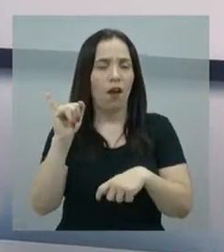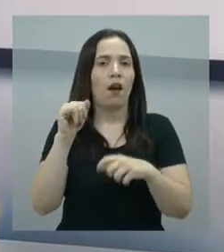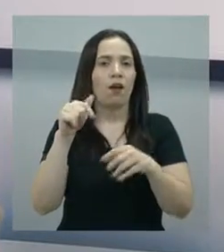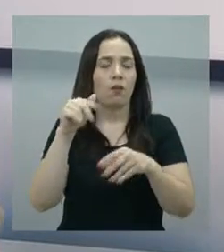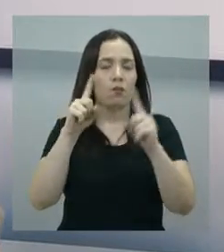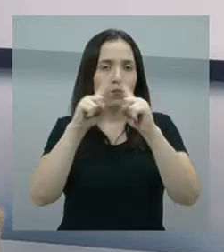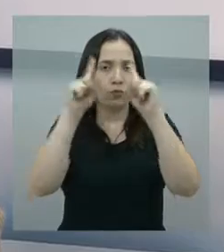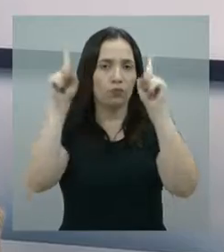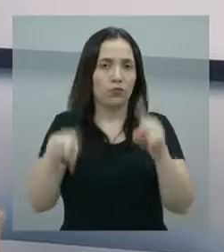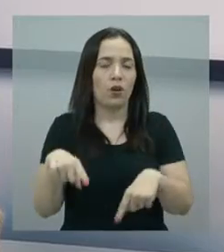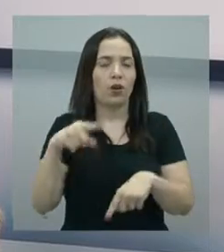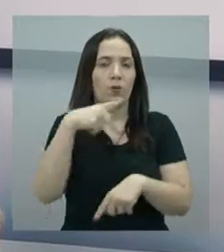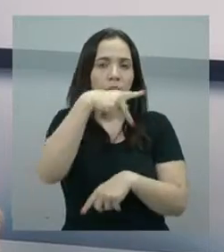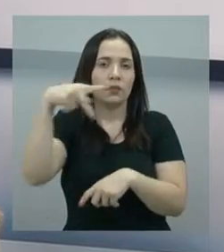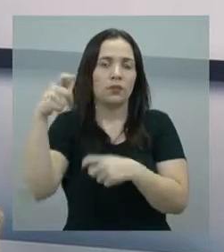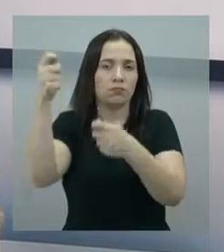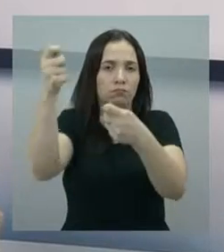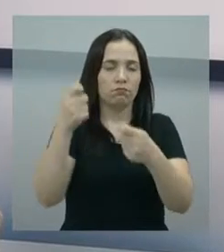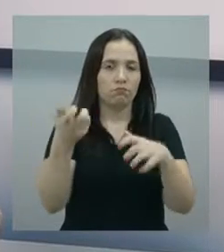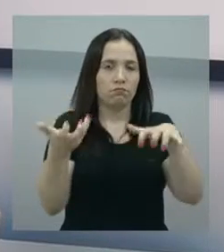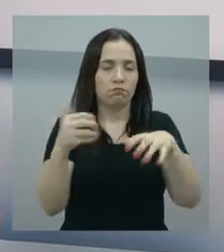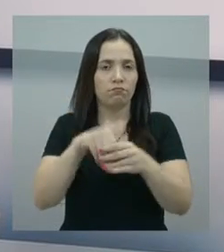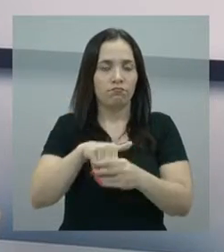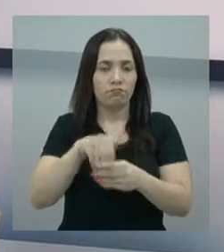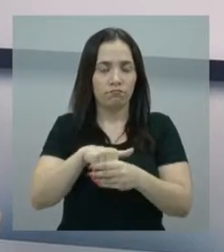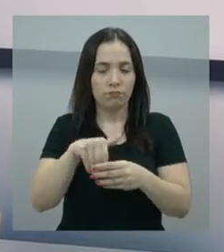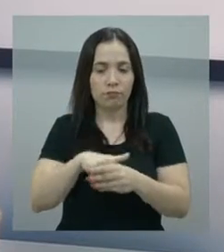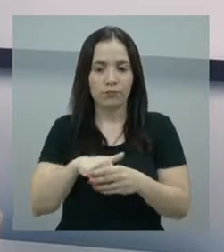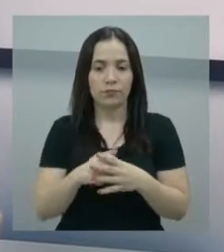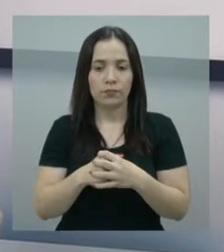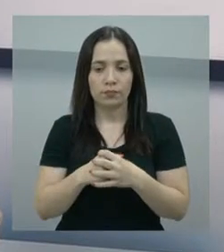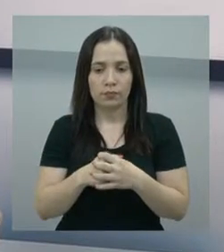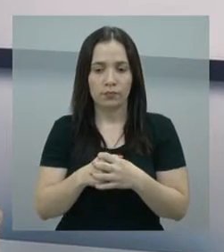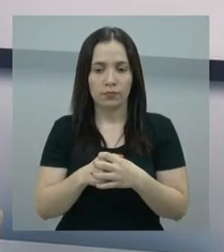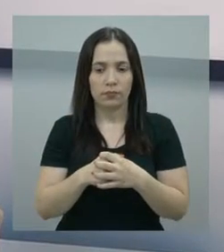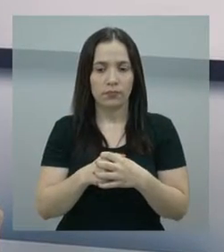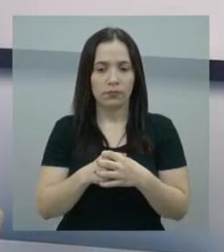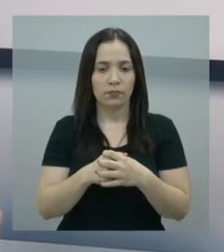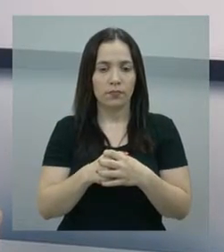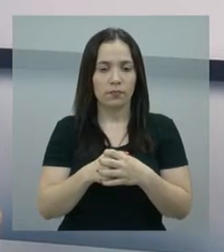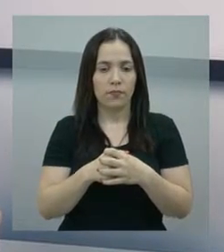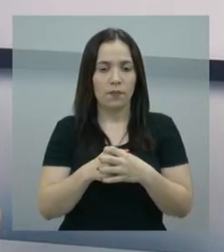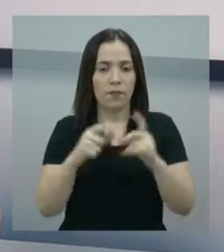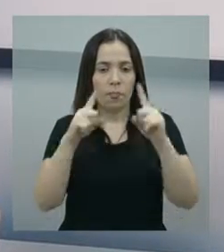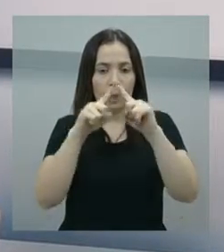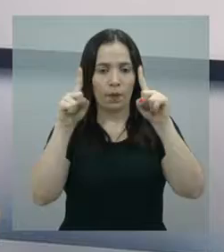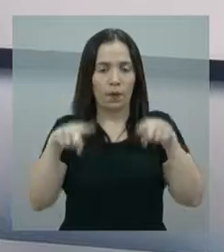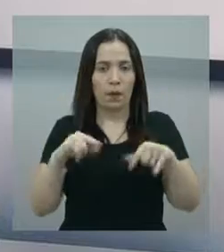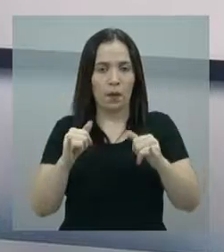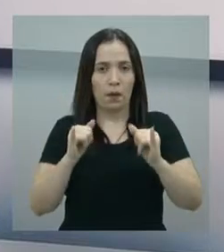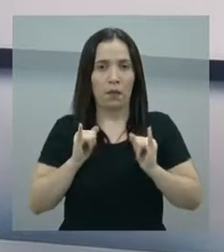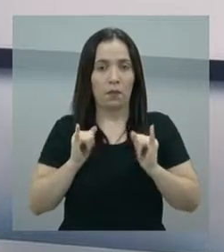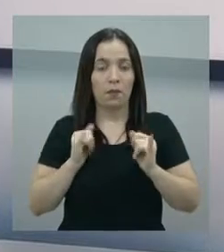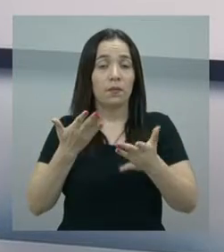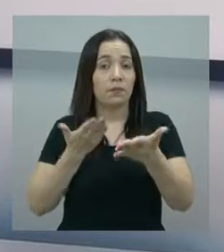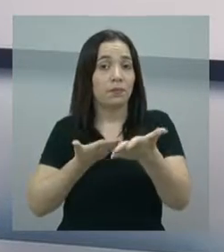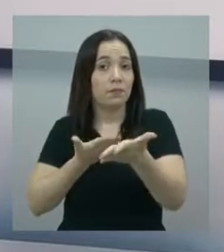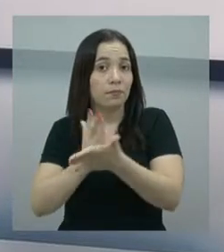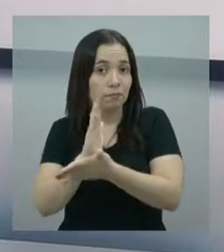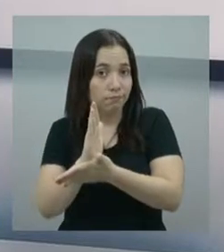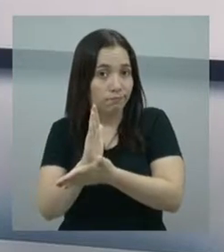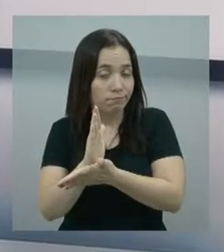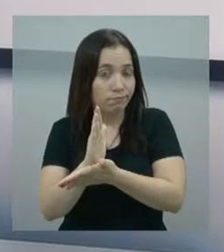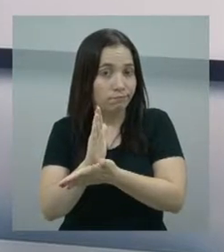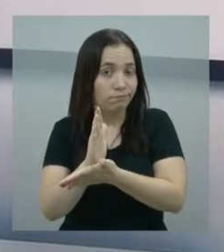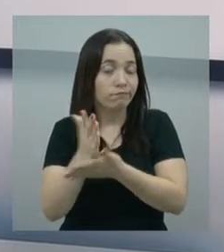mas é um pacote do governo. Um dia desse, o pacote do governo, que era a Previdência, e muita gente achava que não passava, passou, né?